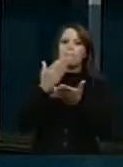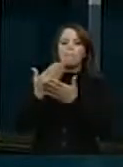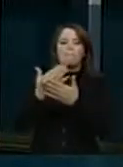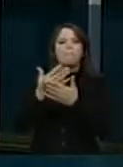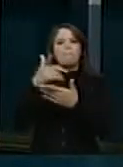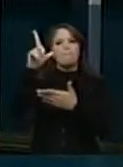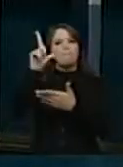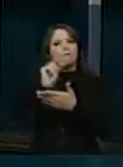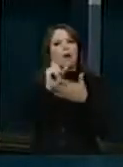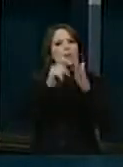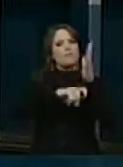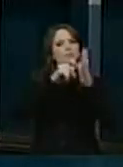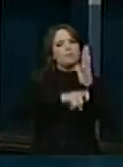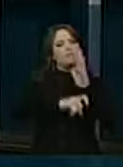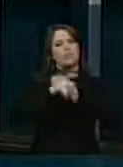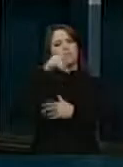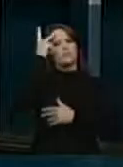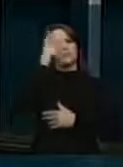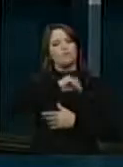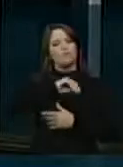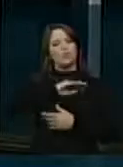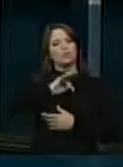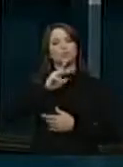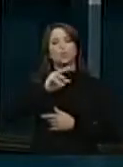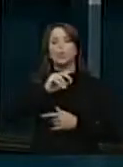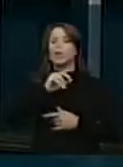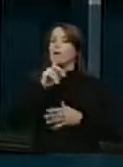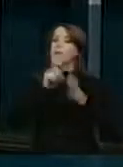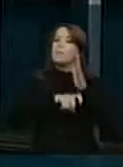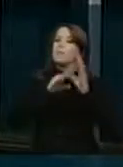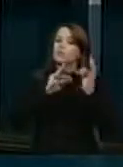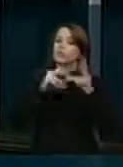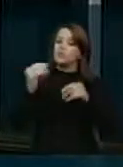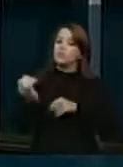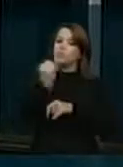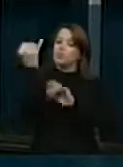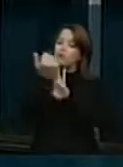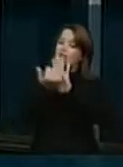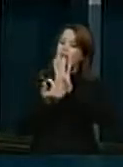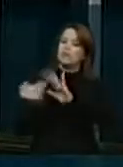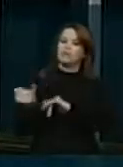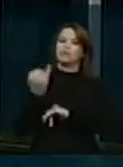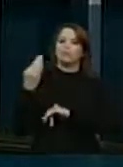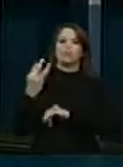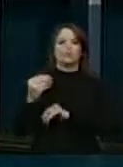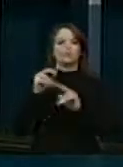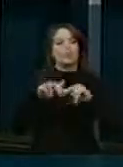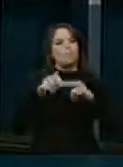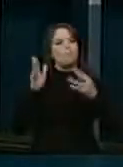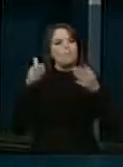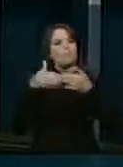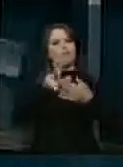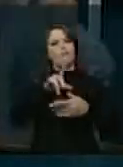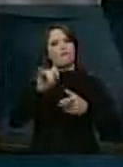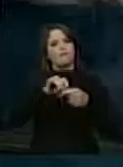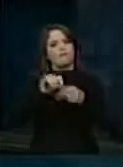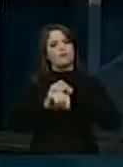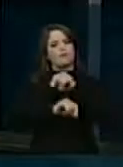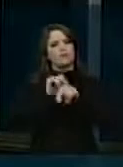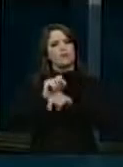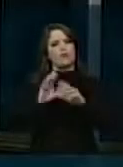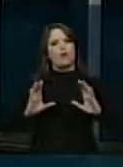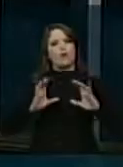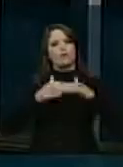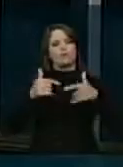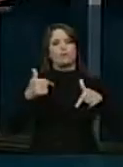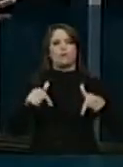desoneração da folha de pagamento, são medidas importantíssimas, fundamentais. Nesse sentido também, nós vamos realizar na